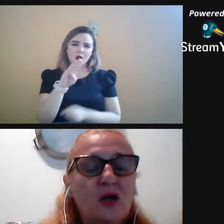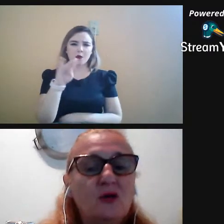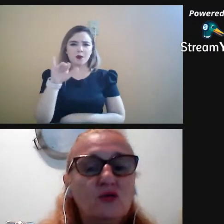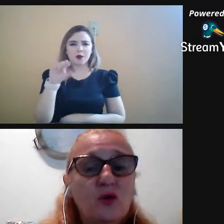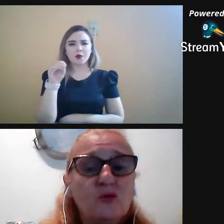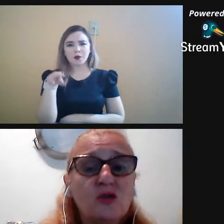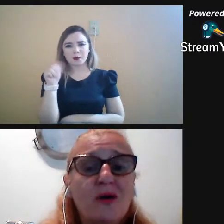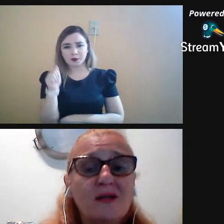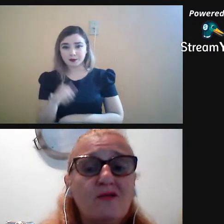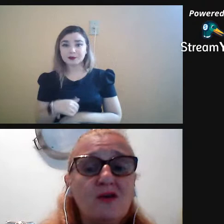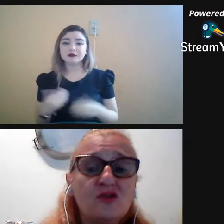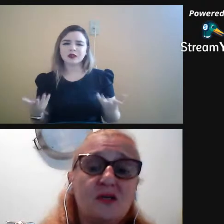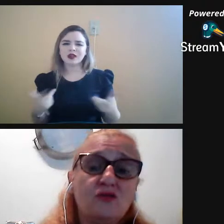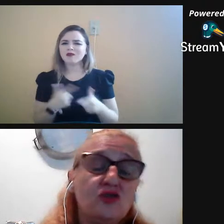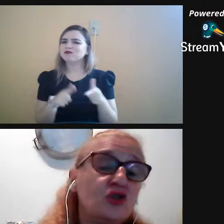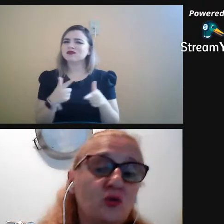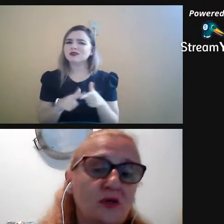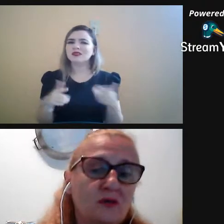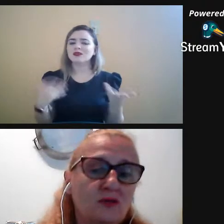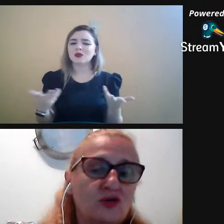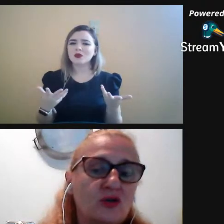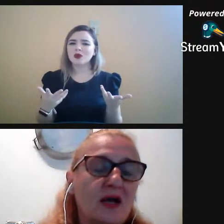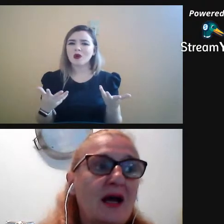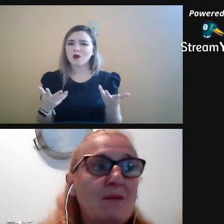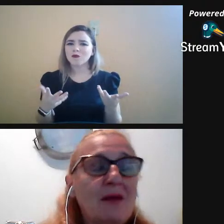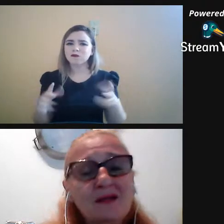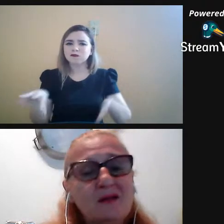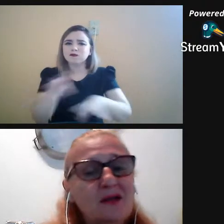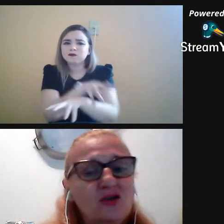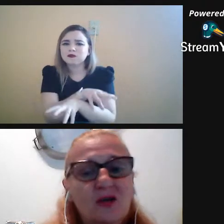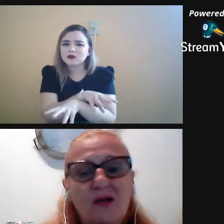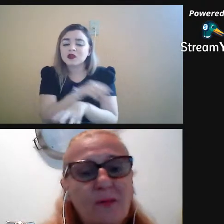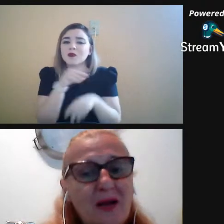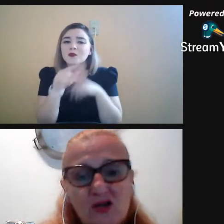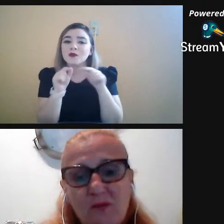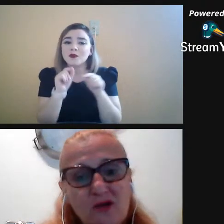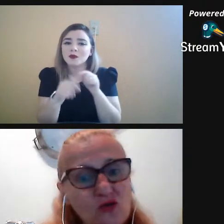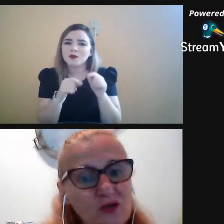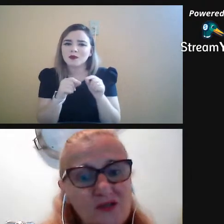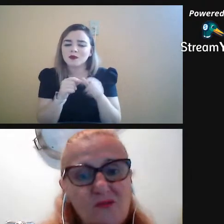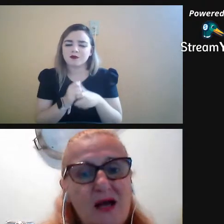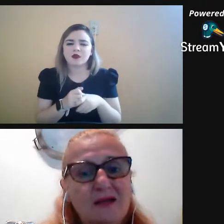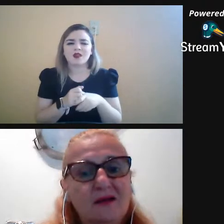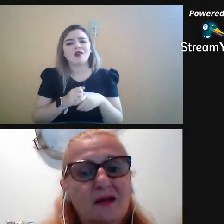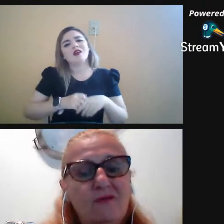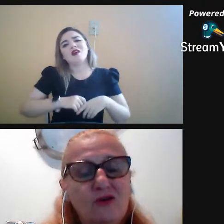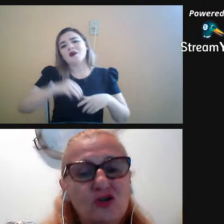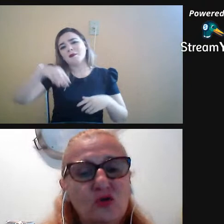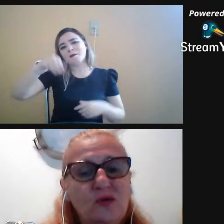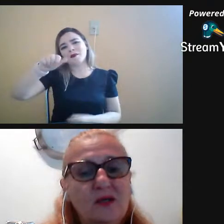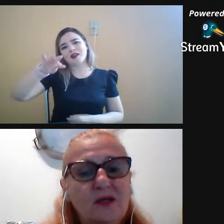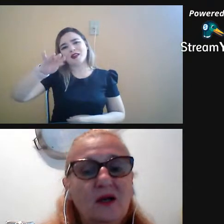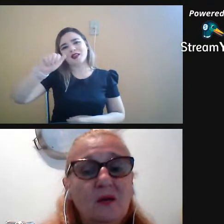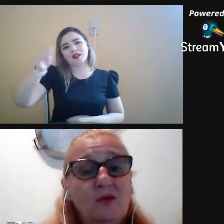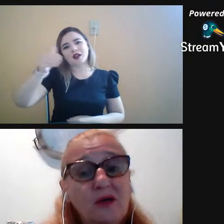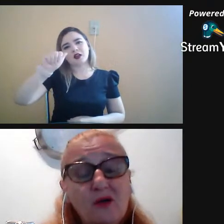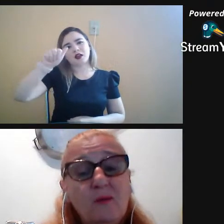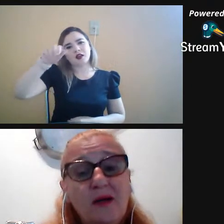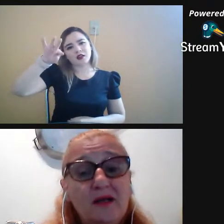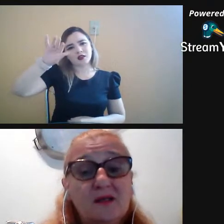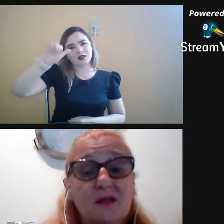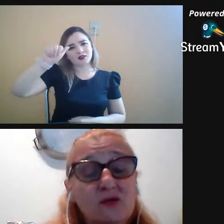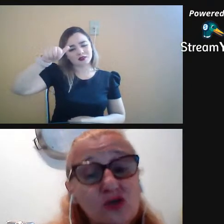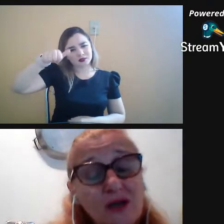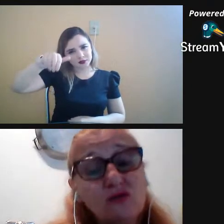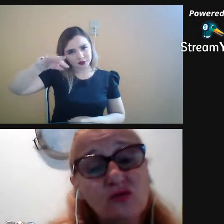biomas? Os biomas estão cada vez sendo destruídos. A Mata Atlântica, ela foi praticamente toda dizimada. Ela foi destruída. Por incrível